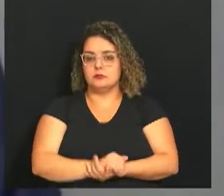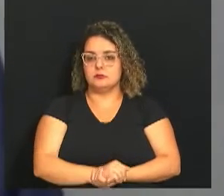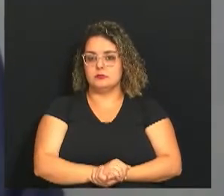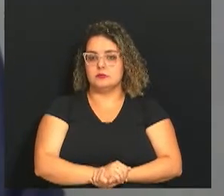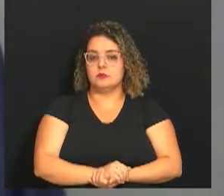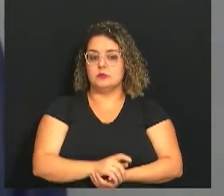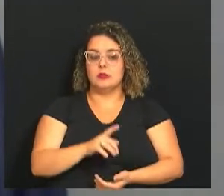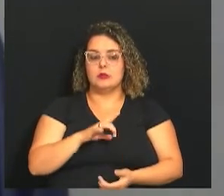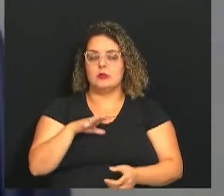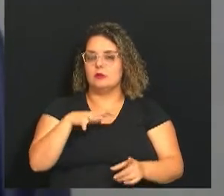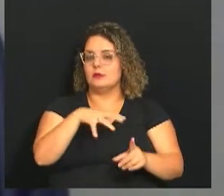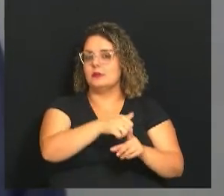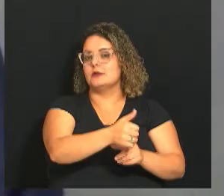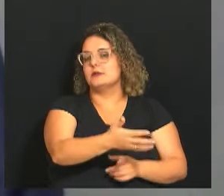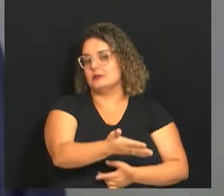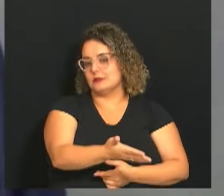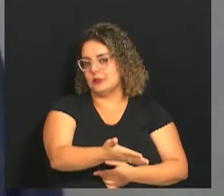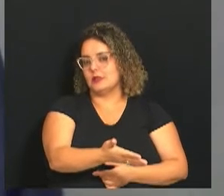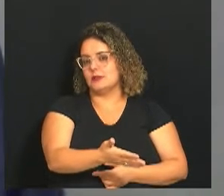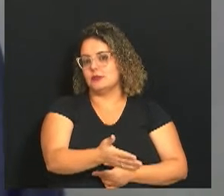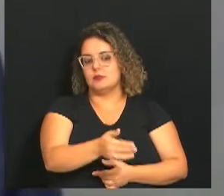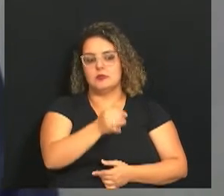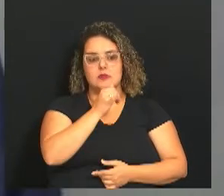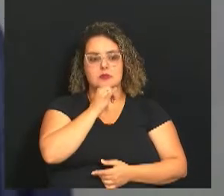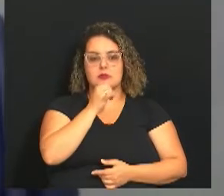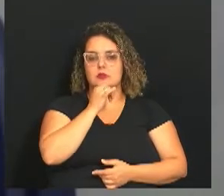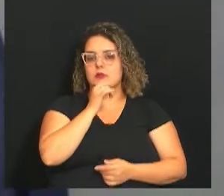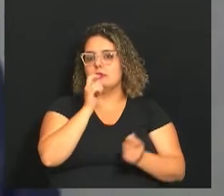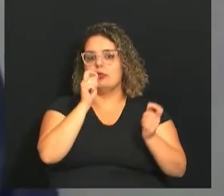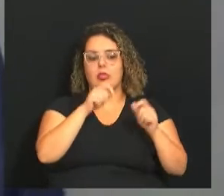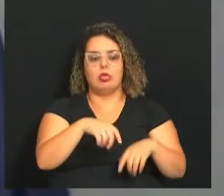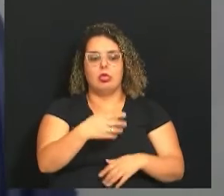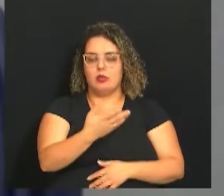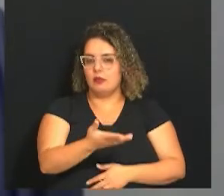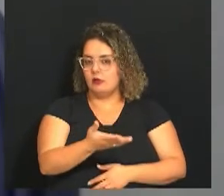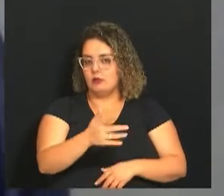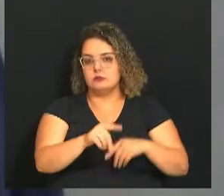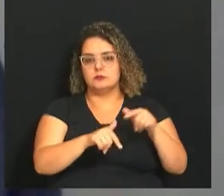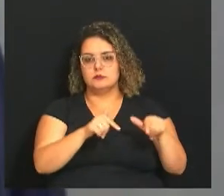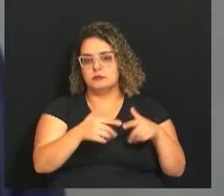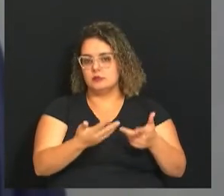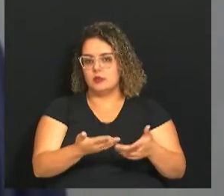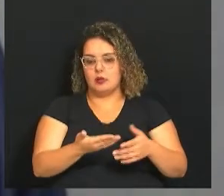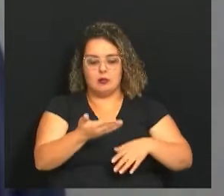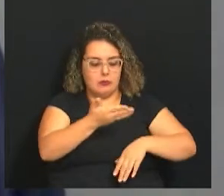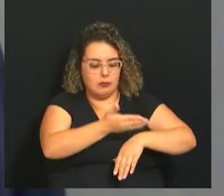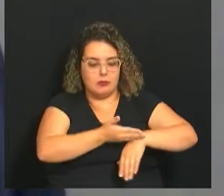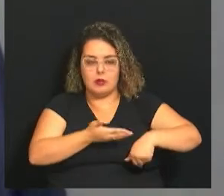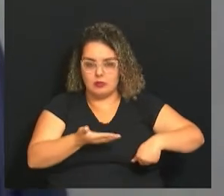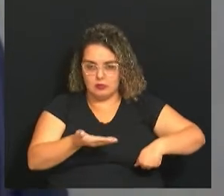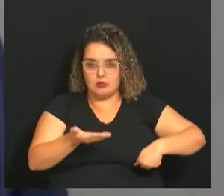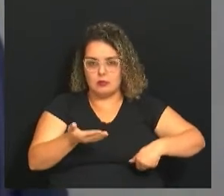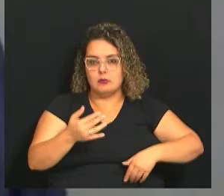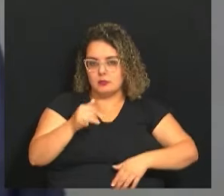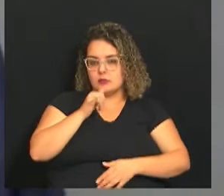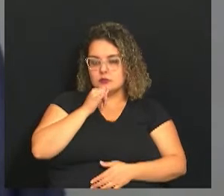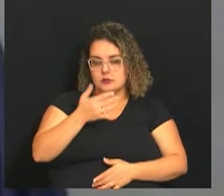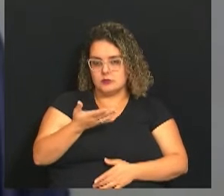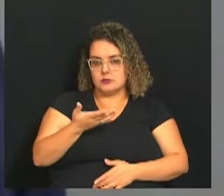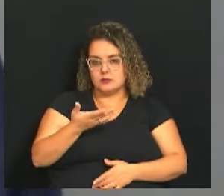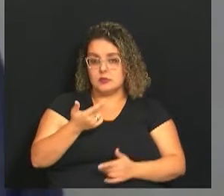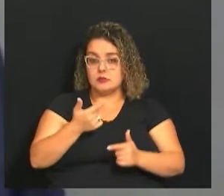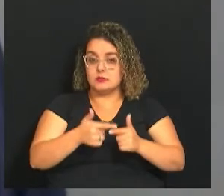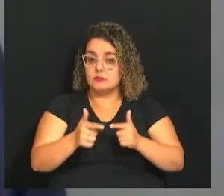acidente, e, por exemplo, ficar incapacitado por trabalho, esse problema vai acabar